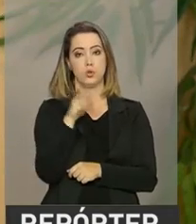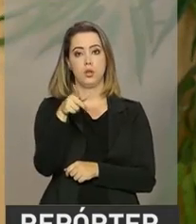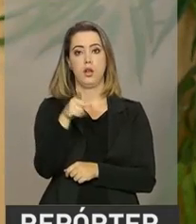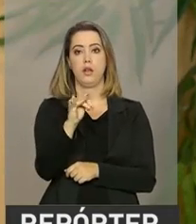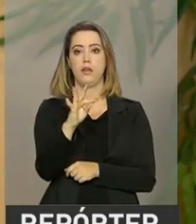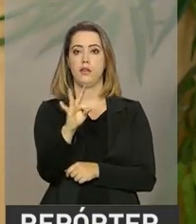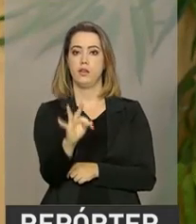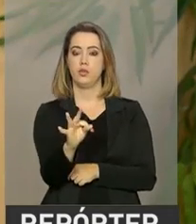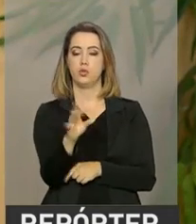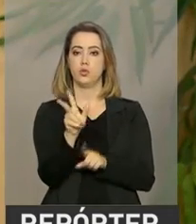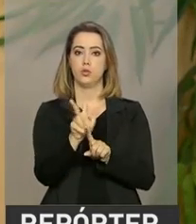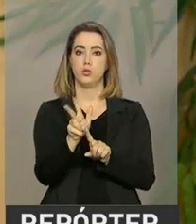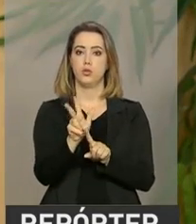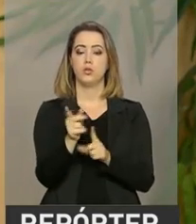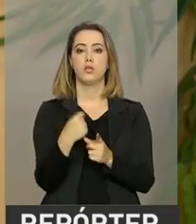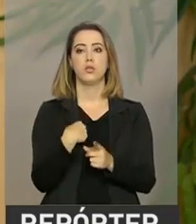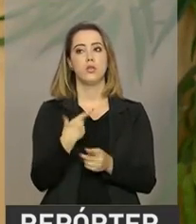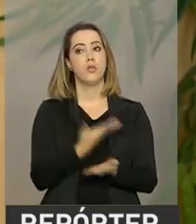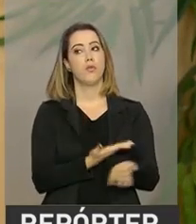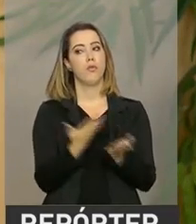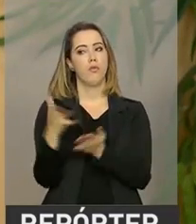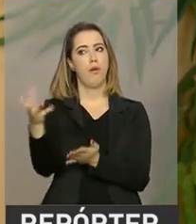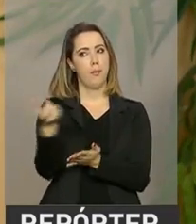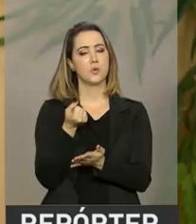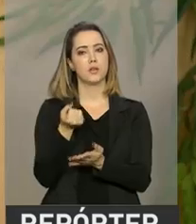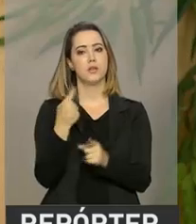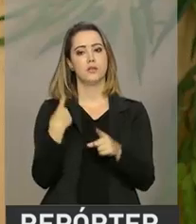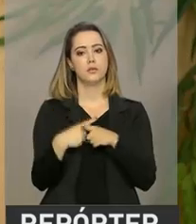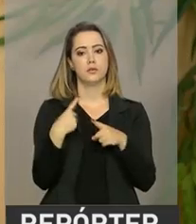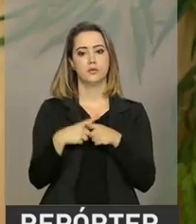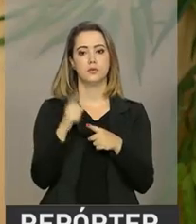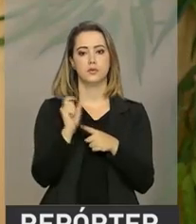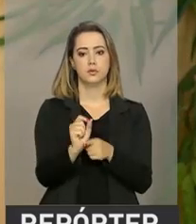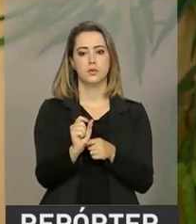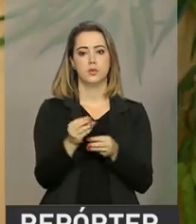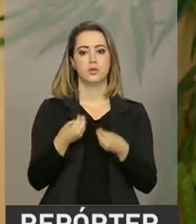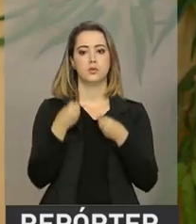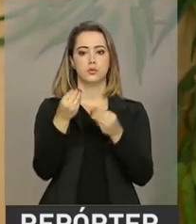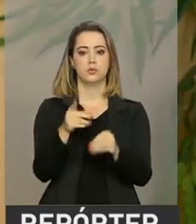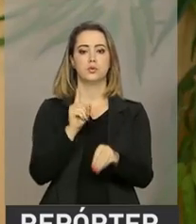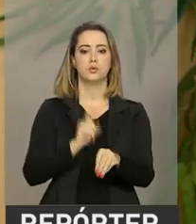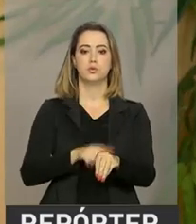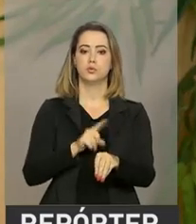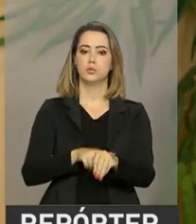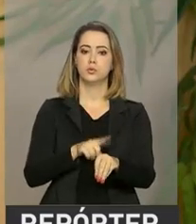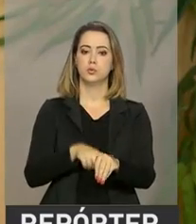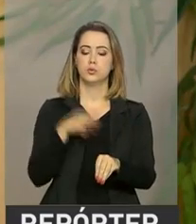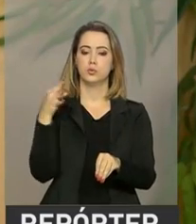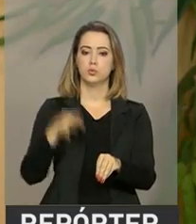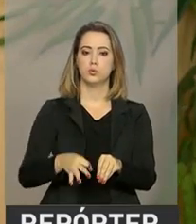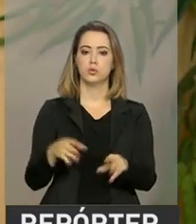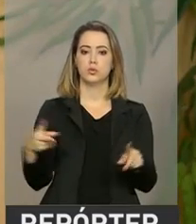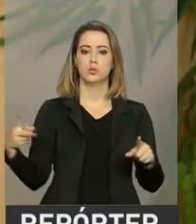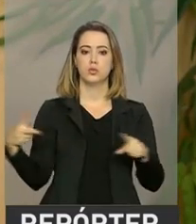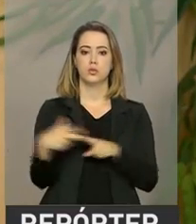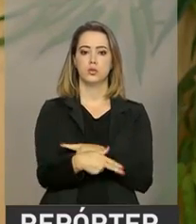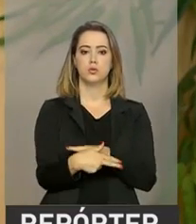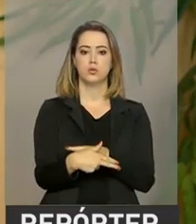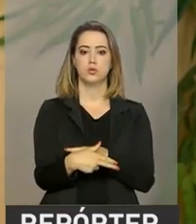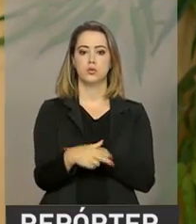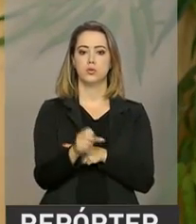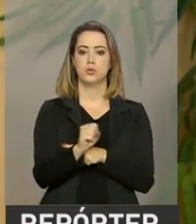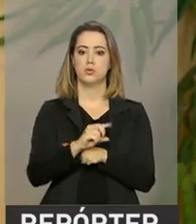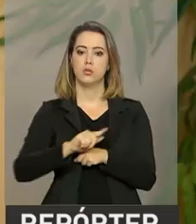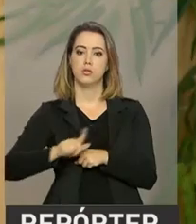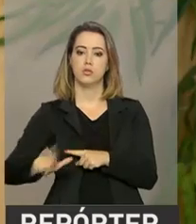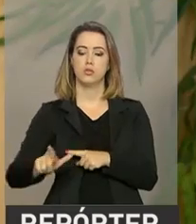está o conversor lá, é que vai buscá-lo, porque dado a data que está prevista para cortar o sinal